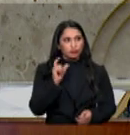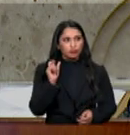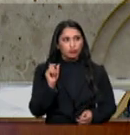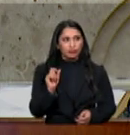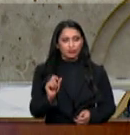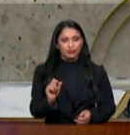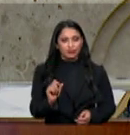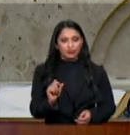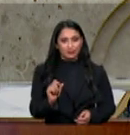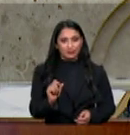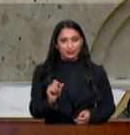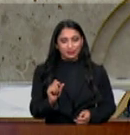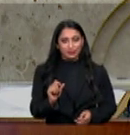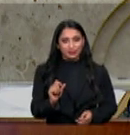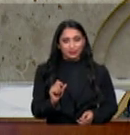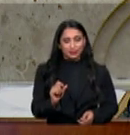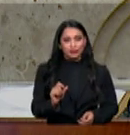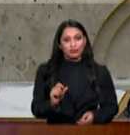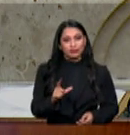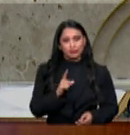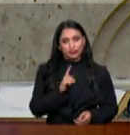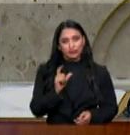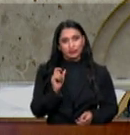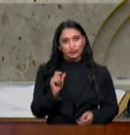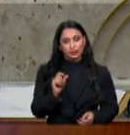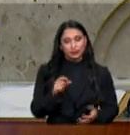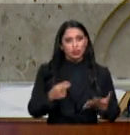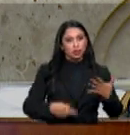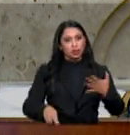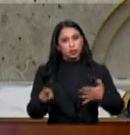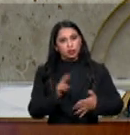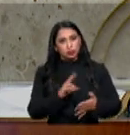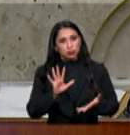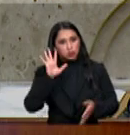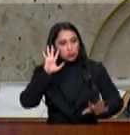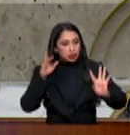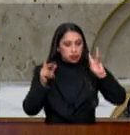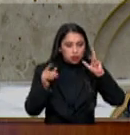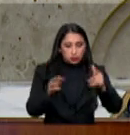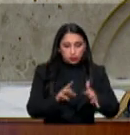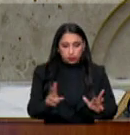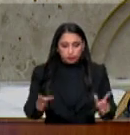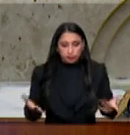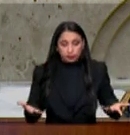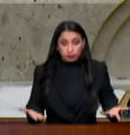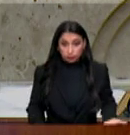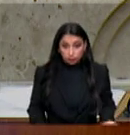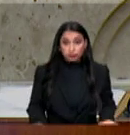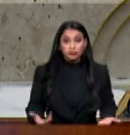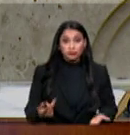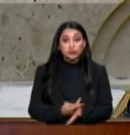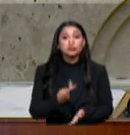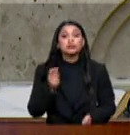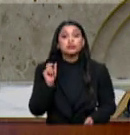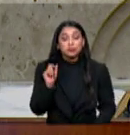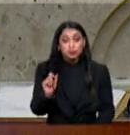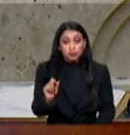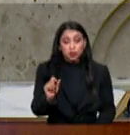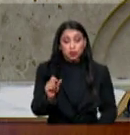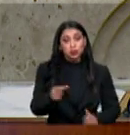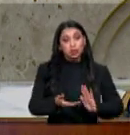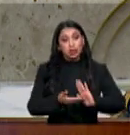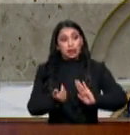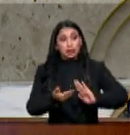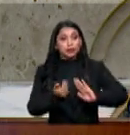em cada processo vai haver um recurso e que cada recurso pode ter uma decisão diferente, isso gera aquilo que